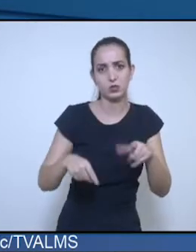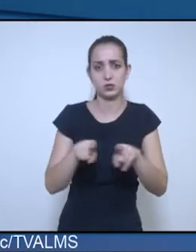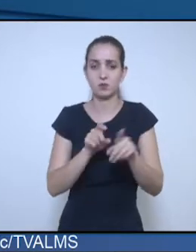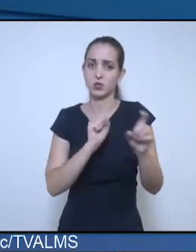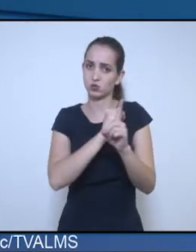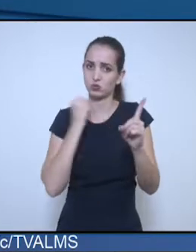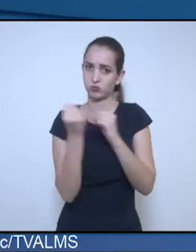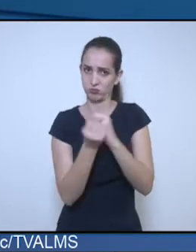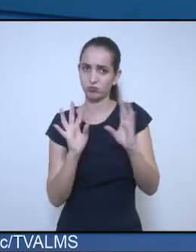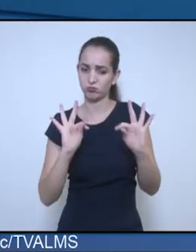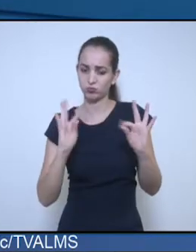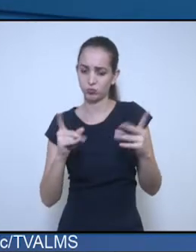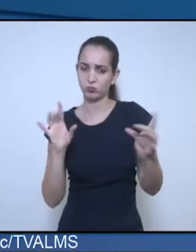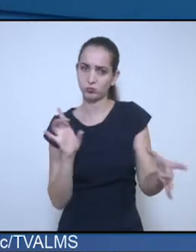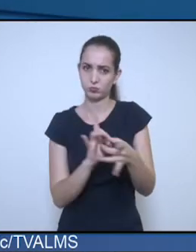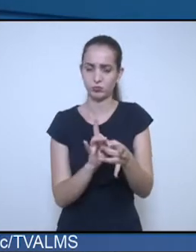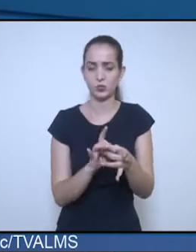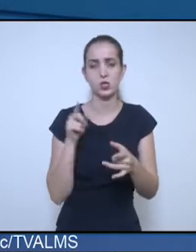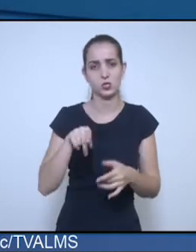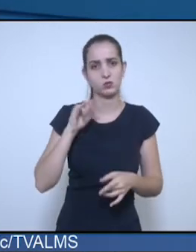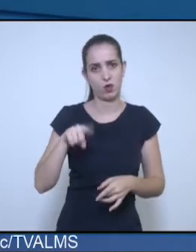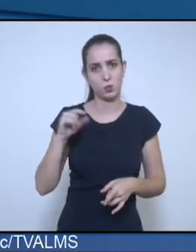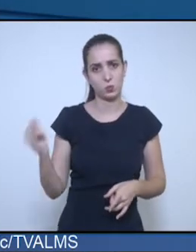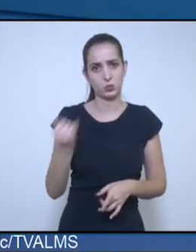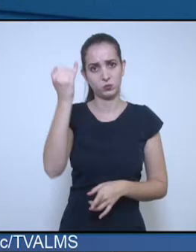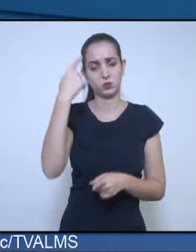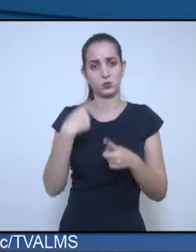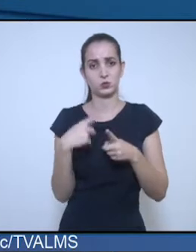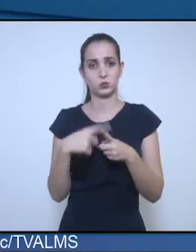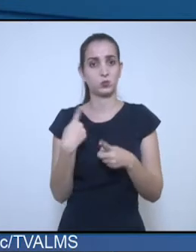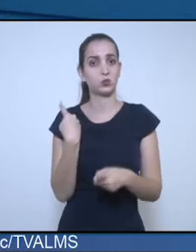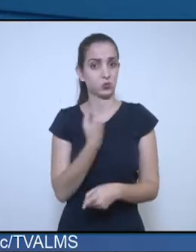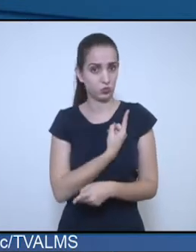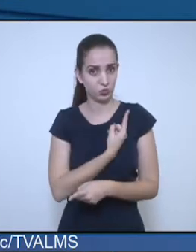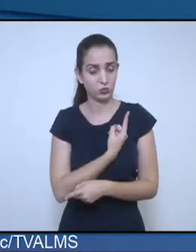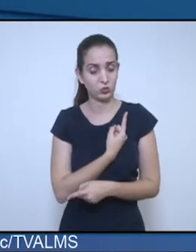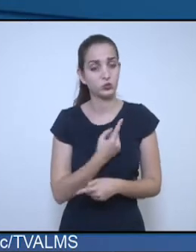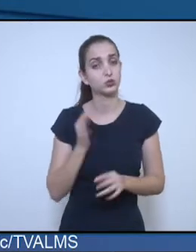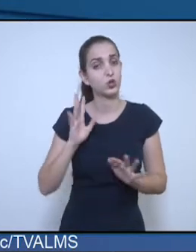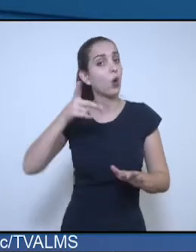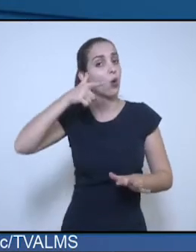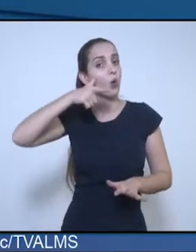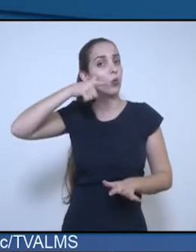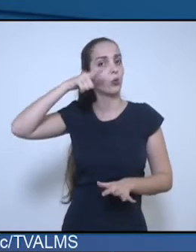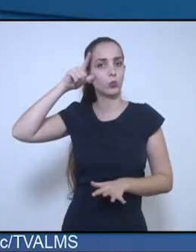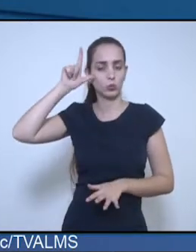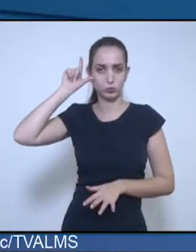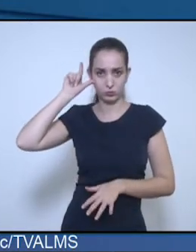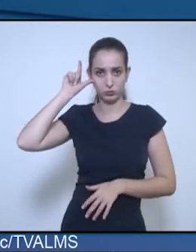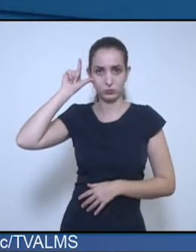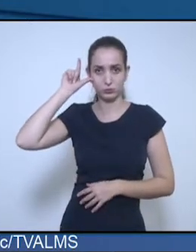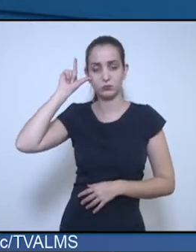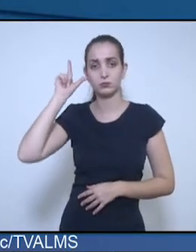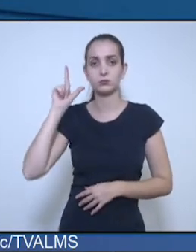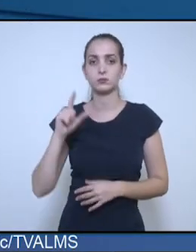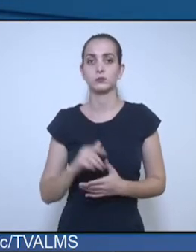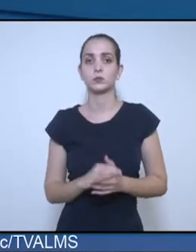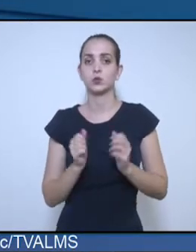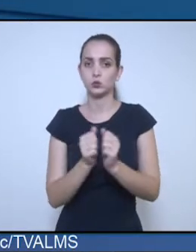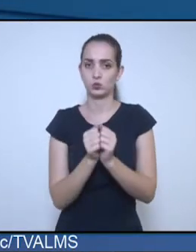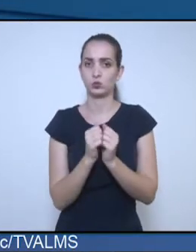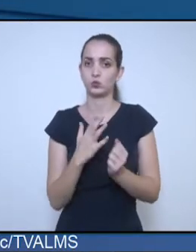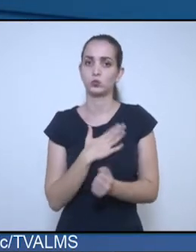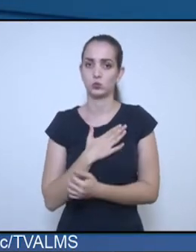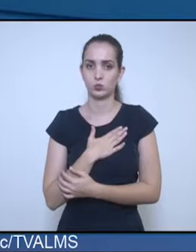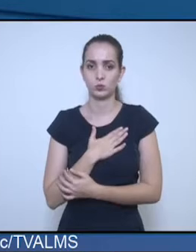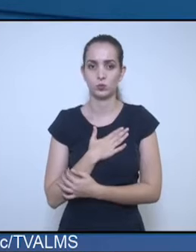civil. Essa lei é muito importante, está sendo aplicada. Estivemos ontem, em companhia do meu